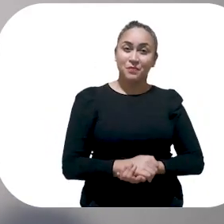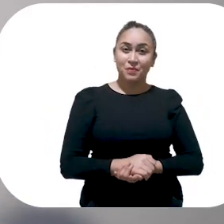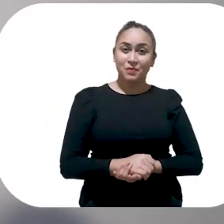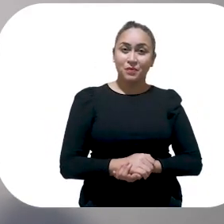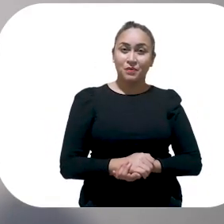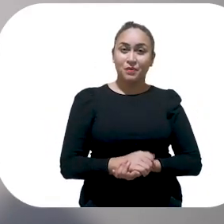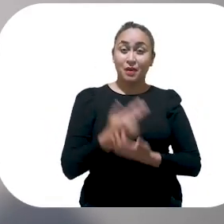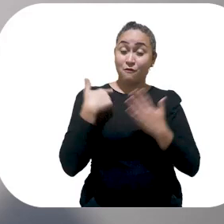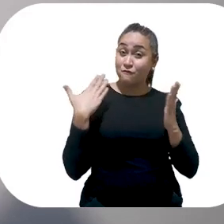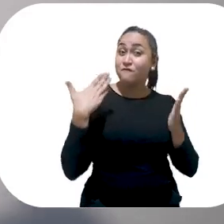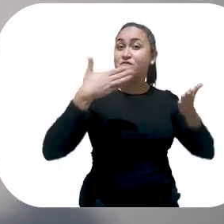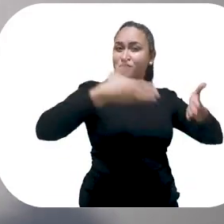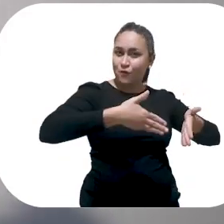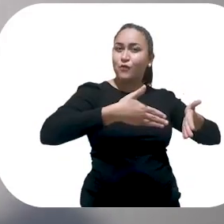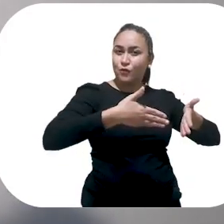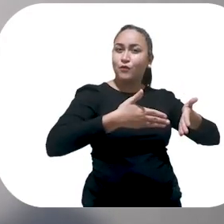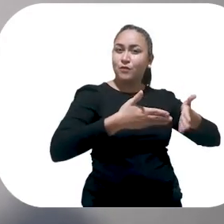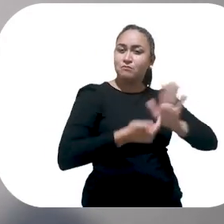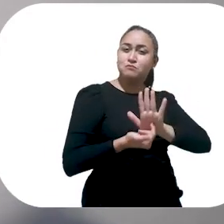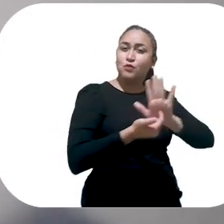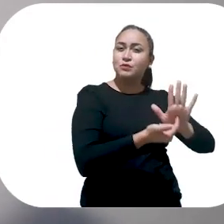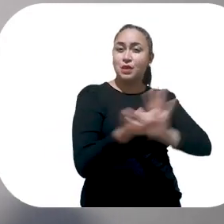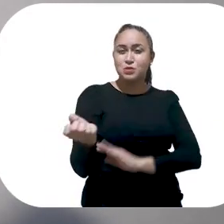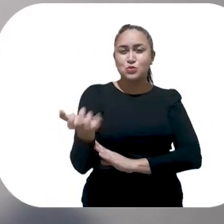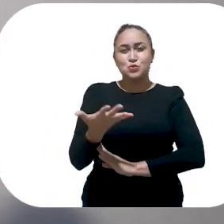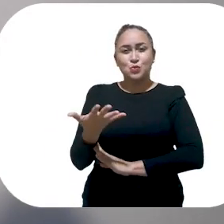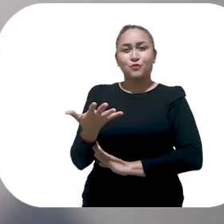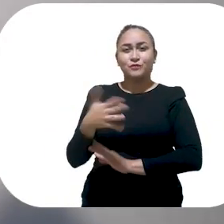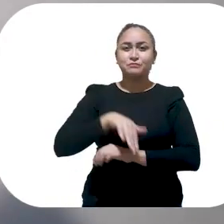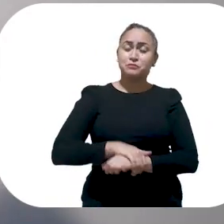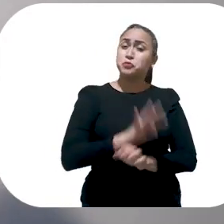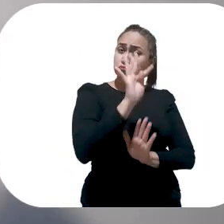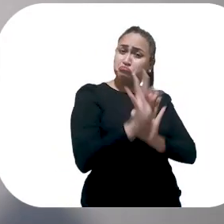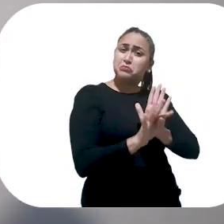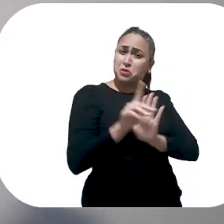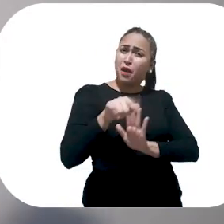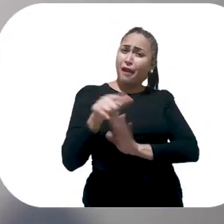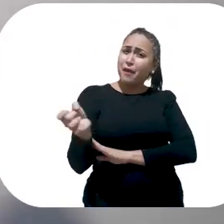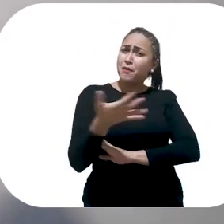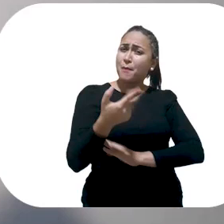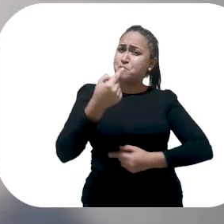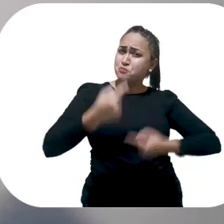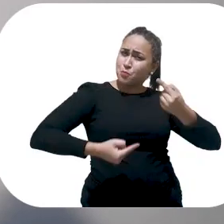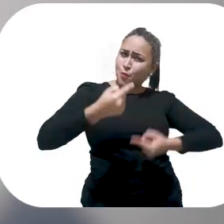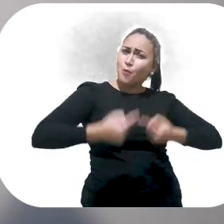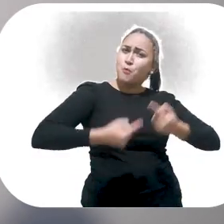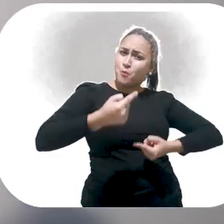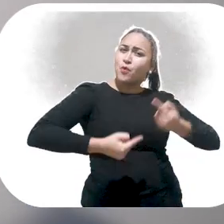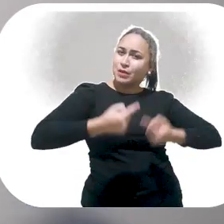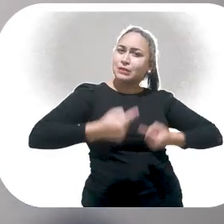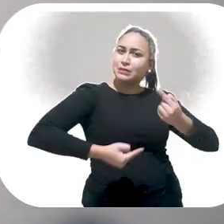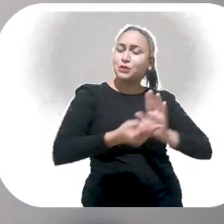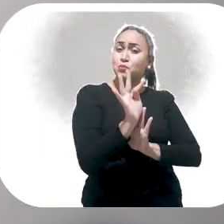mais uma ênfase e trazer mais uma atualização, apesar que o texto ele é bem atual, é um texto político,